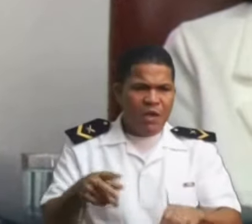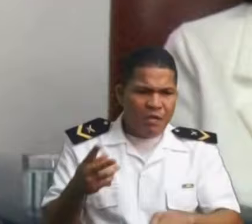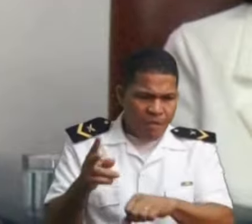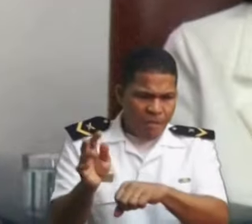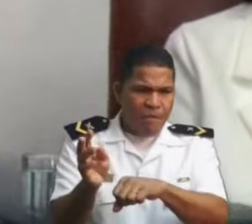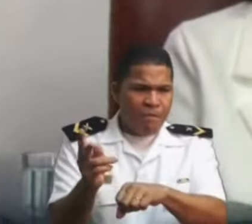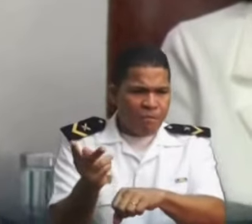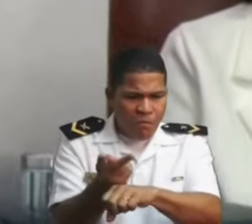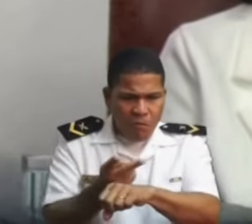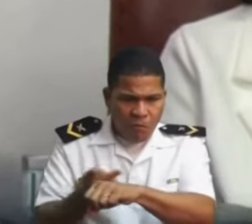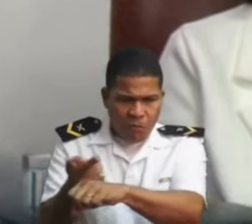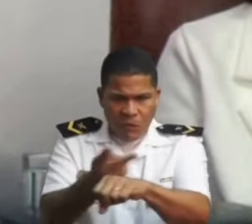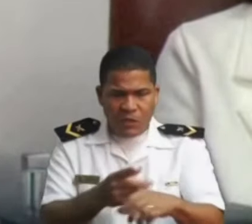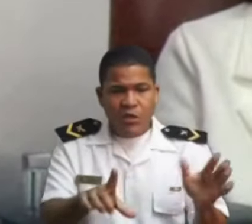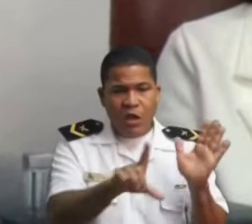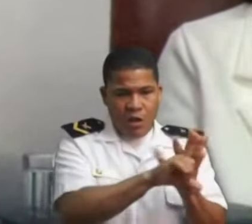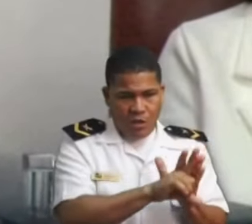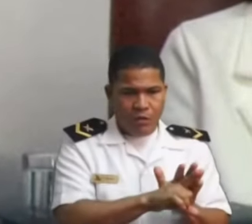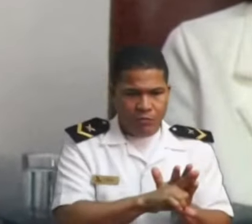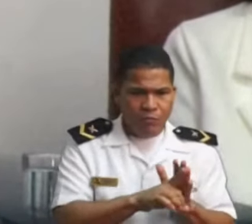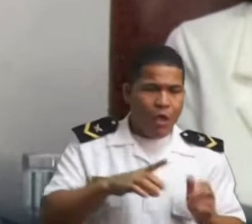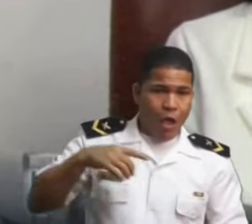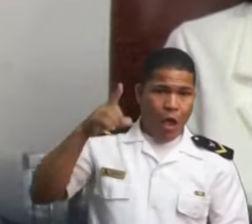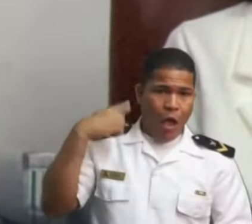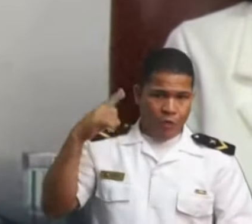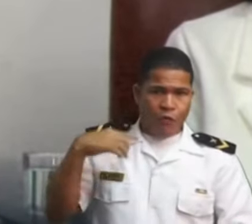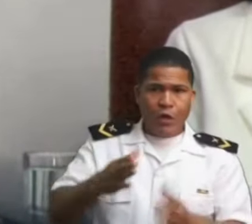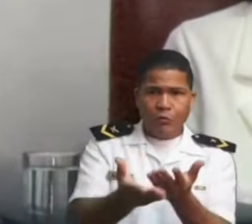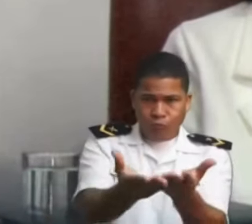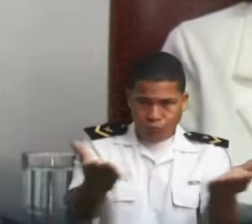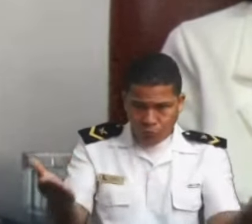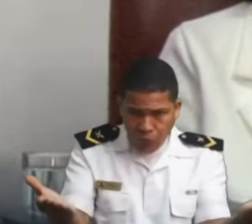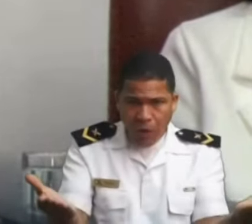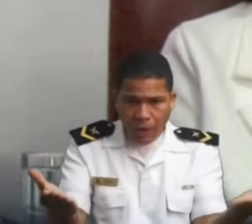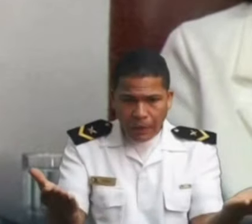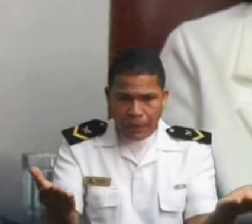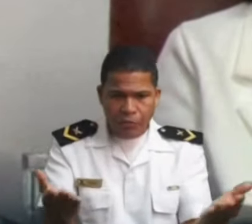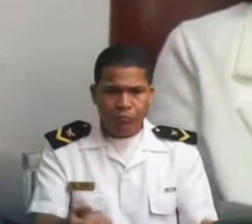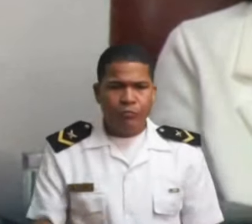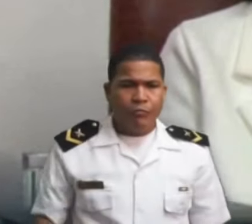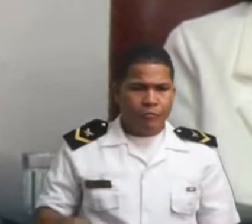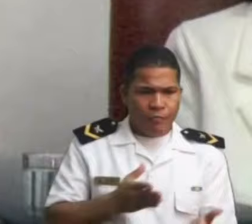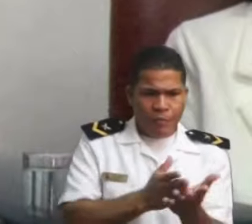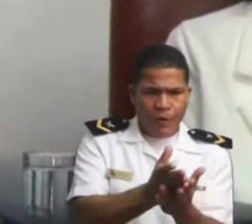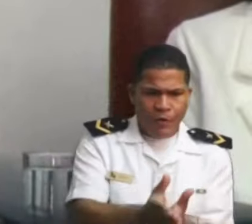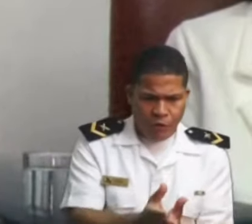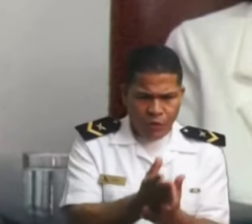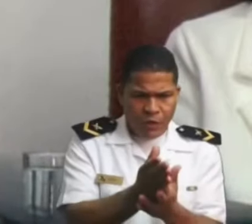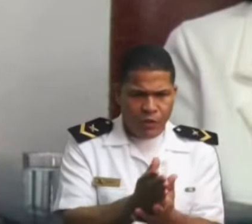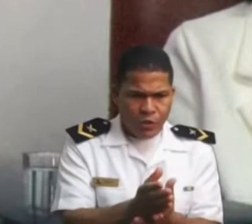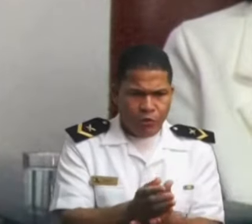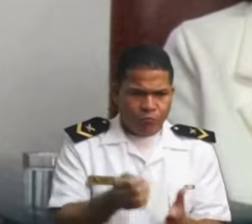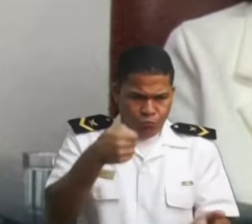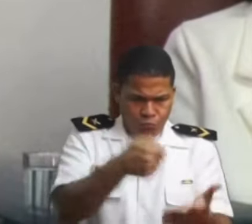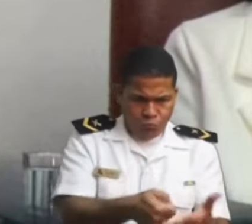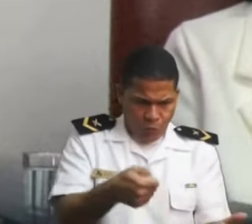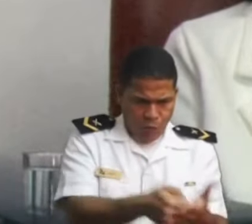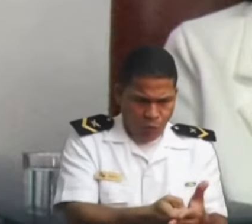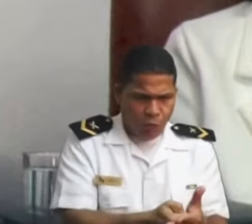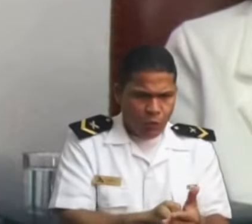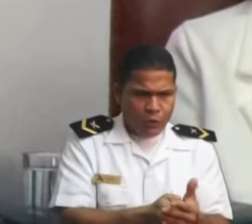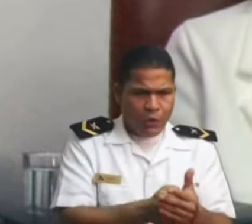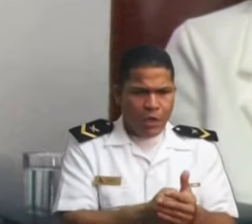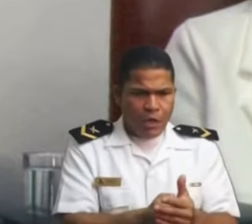advogados, exercendo patrocínio nesta tribuna, por meio de sustentações bem fundamentadas, o que garante que as